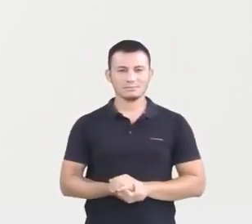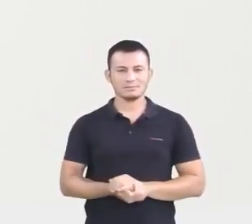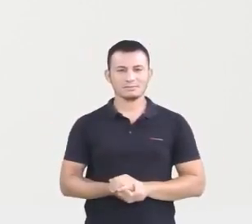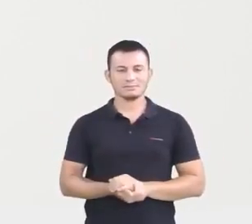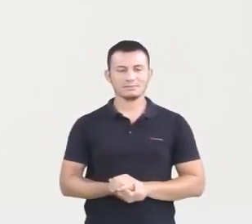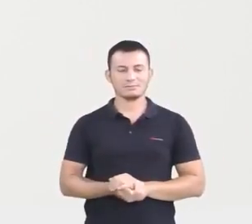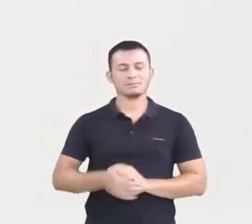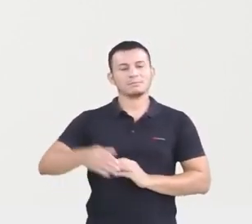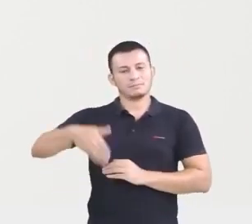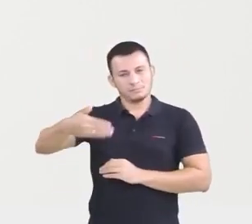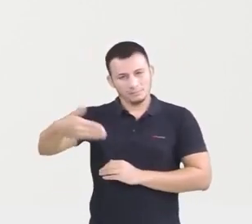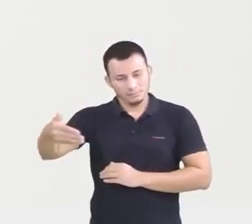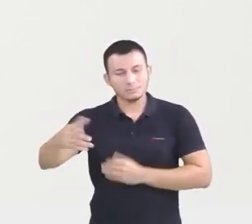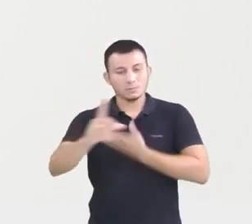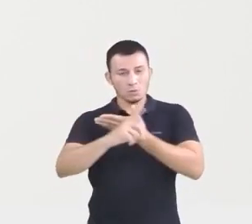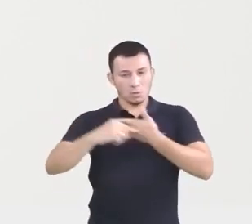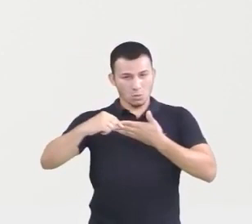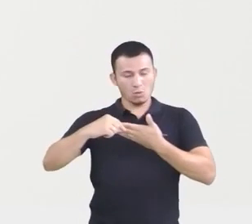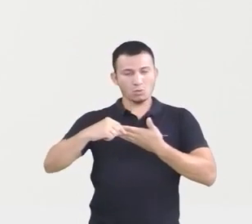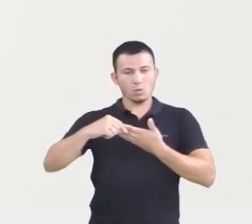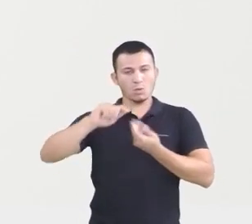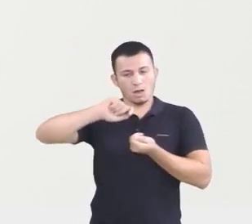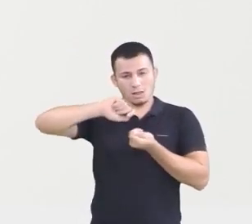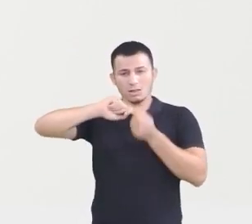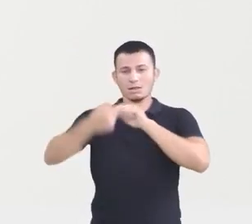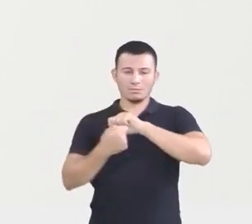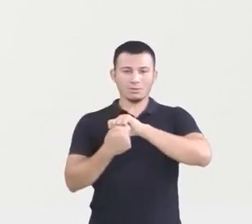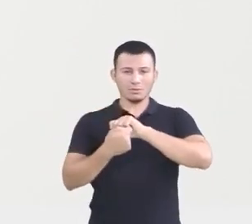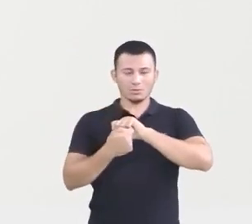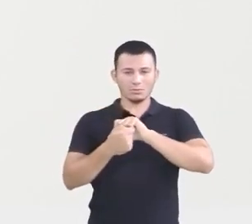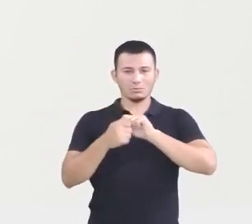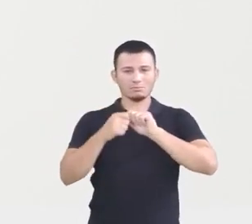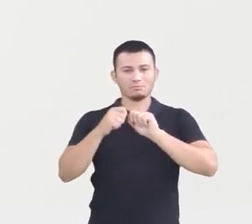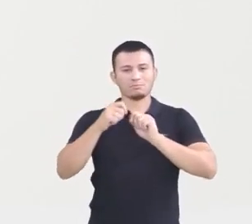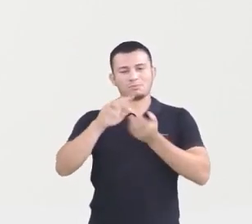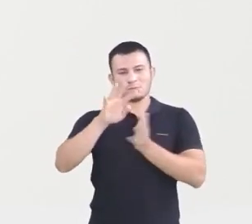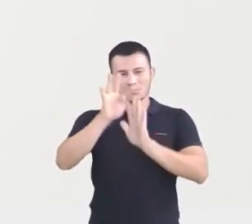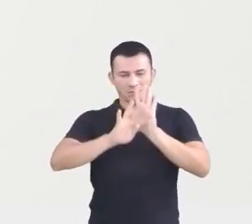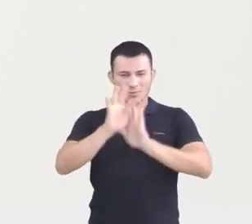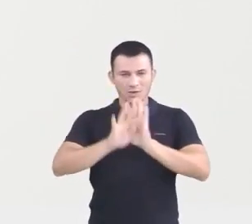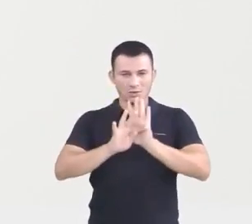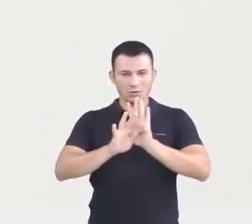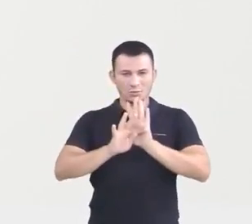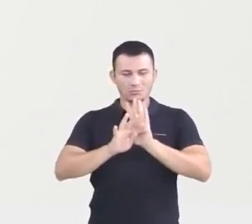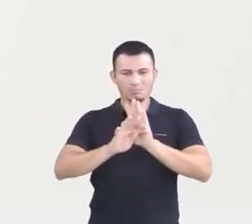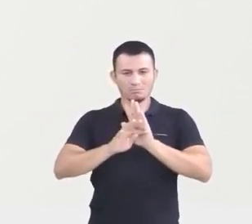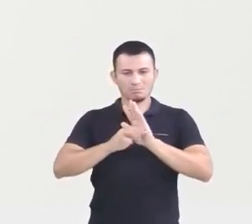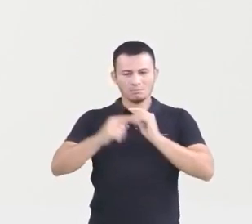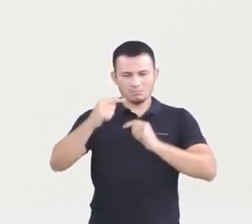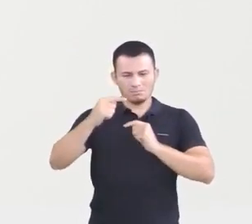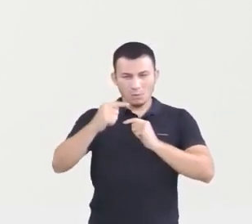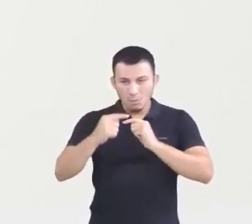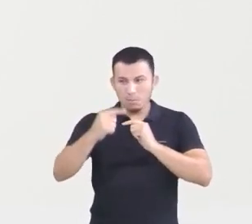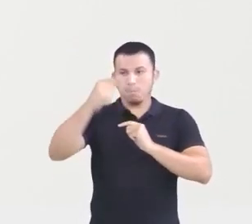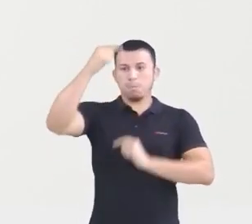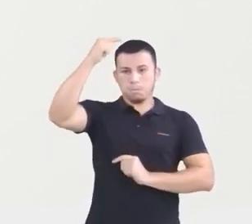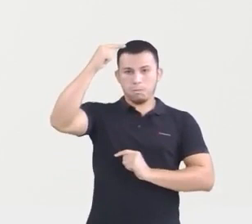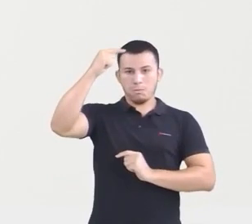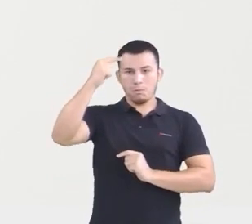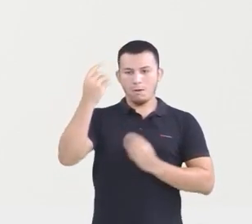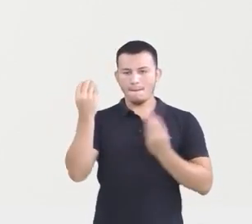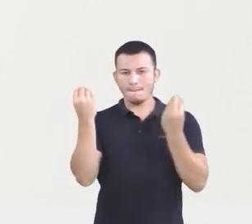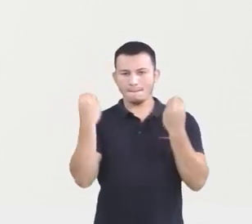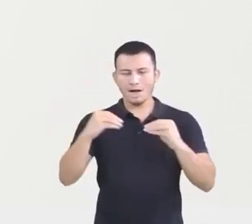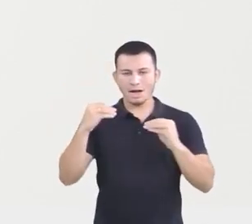Posteriormente, Lewis Carroll reescreveu sua obra, aumentando a história e incluindo 2 personagens bastante